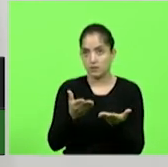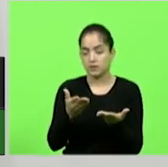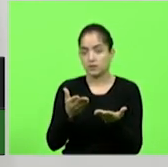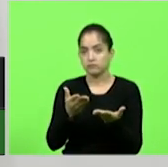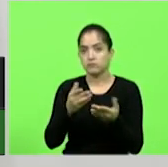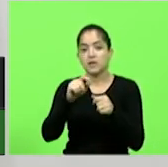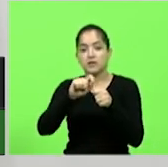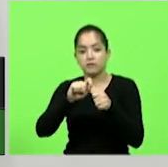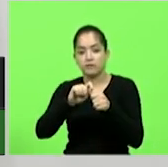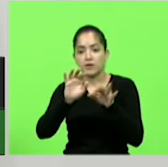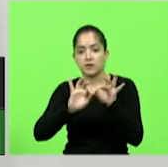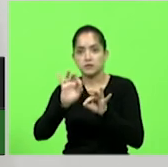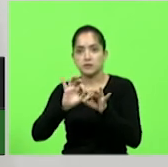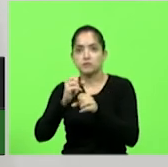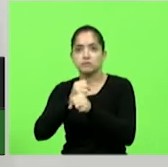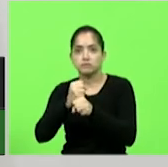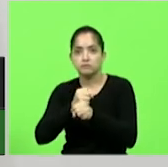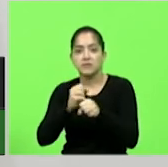fez, fechou.